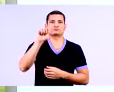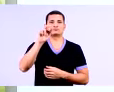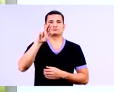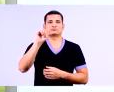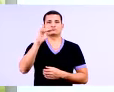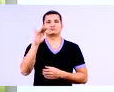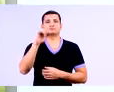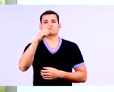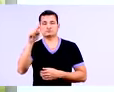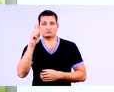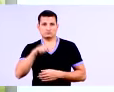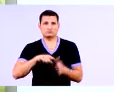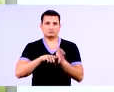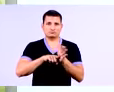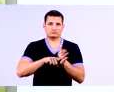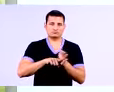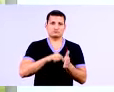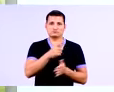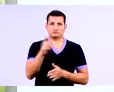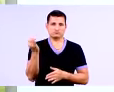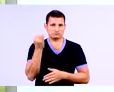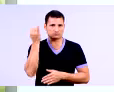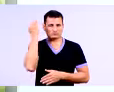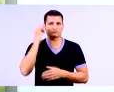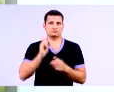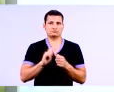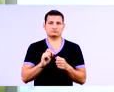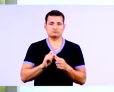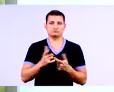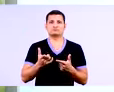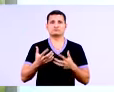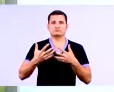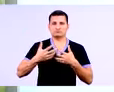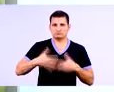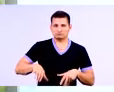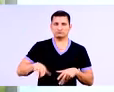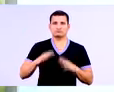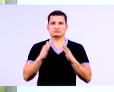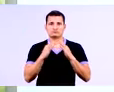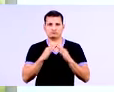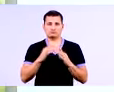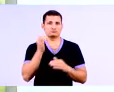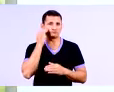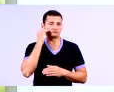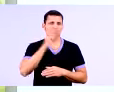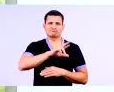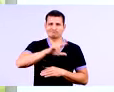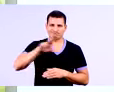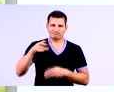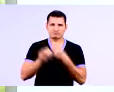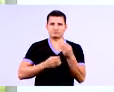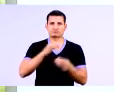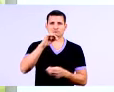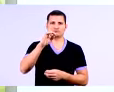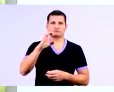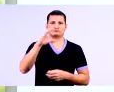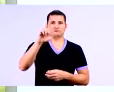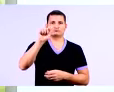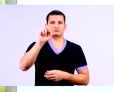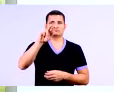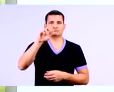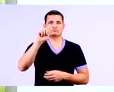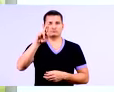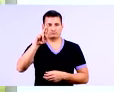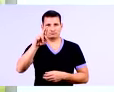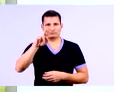você pesquise isso em casa, pesquise no Polo, veja os diversos exemplos que existem de como declarar um arquivo